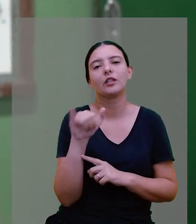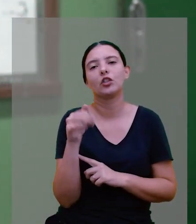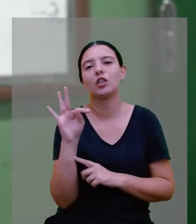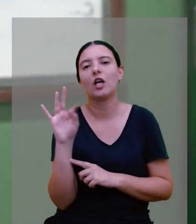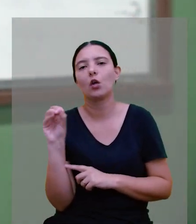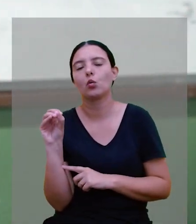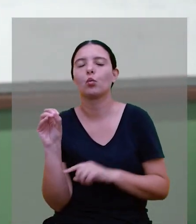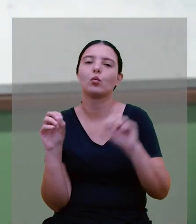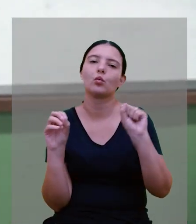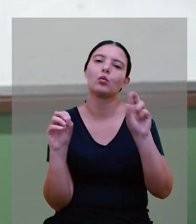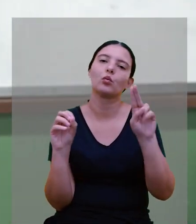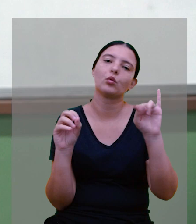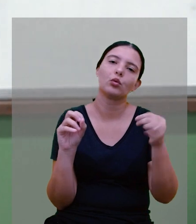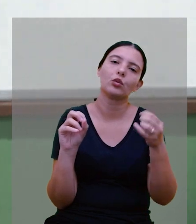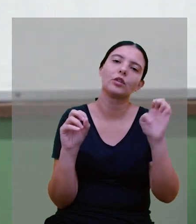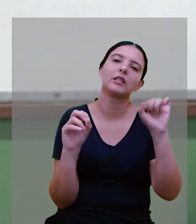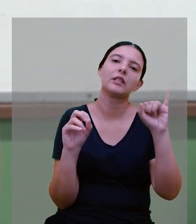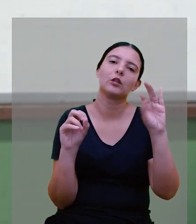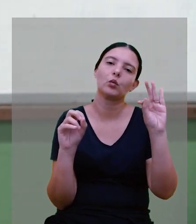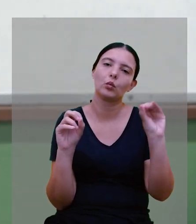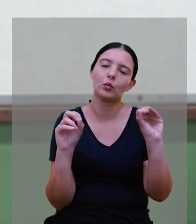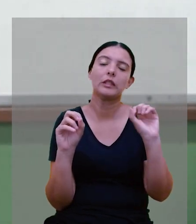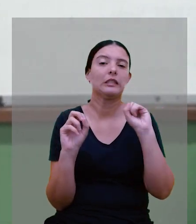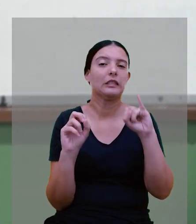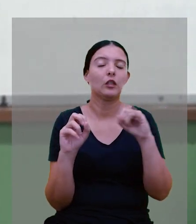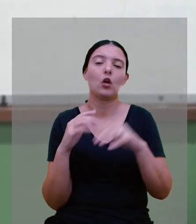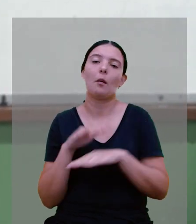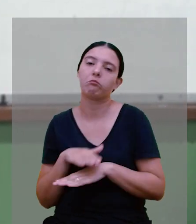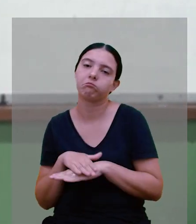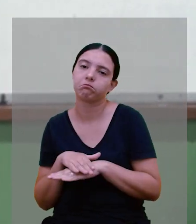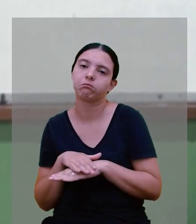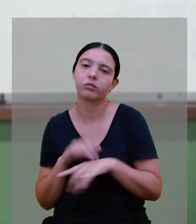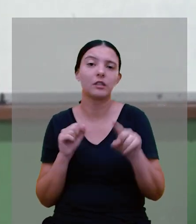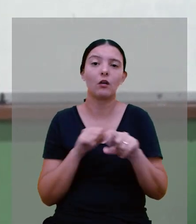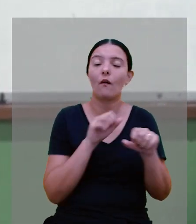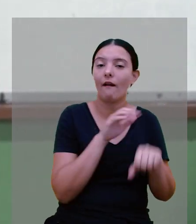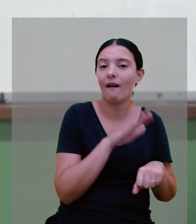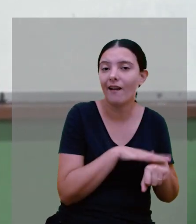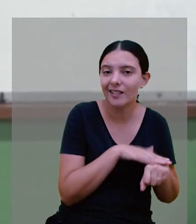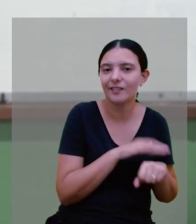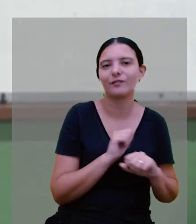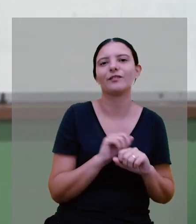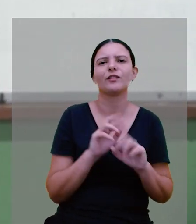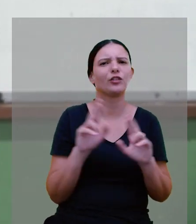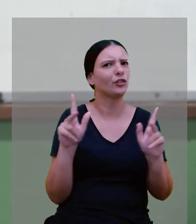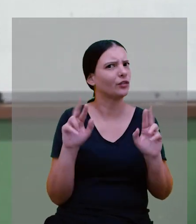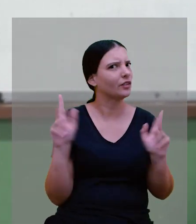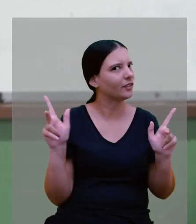gente ser passivo, a gente vai ser ativo. Entende a diferença?